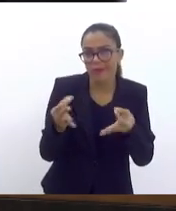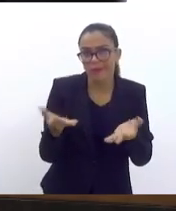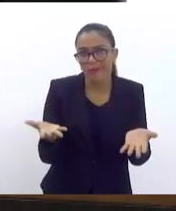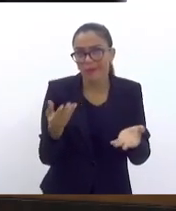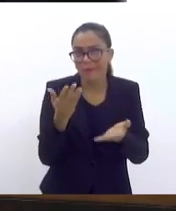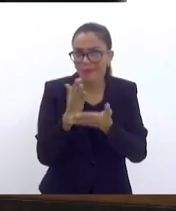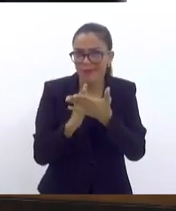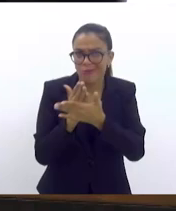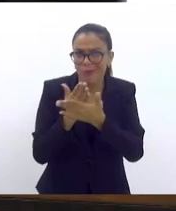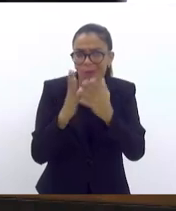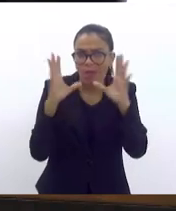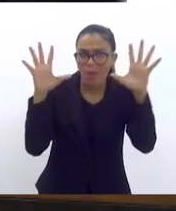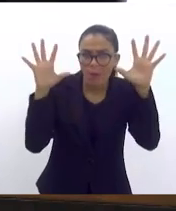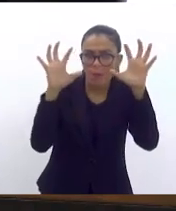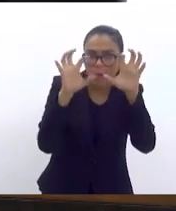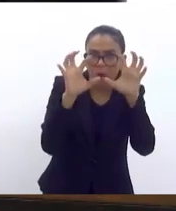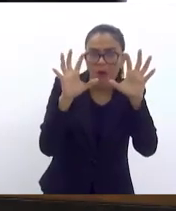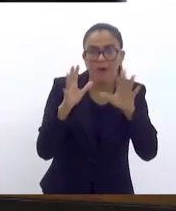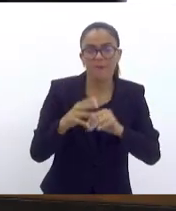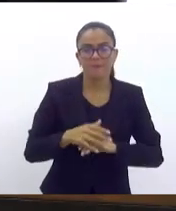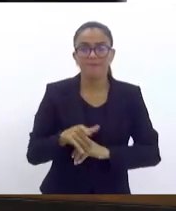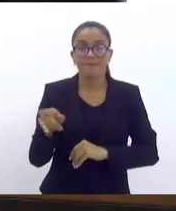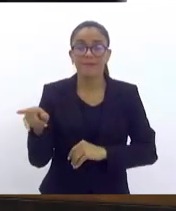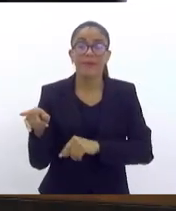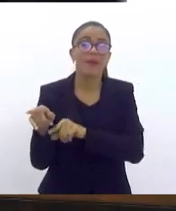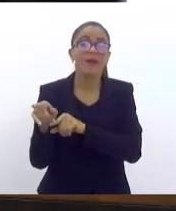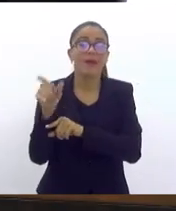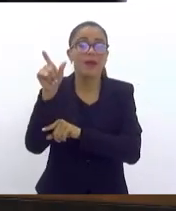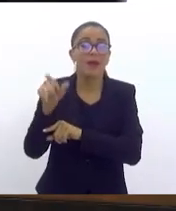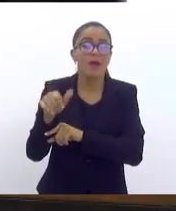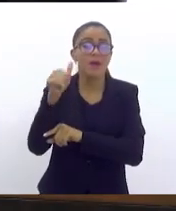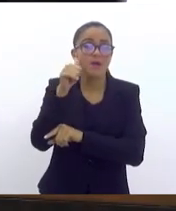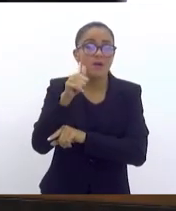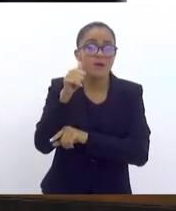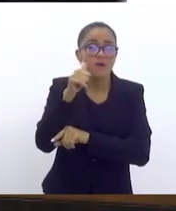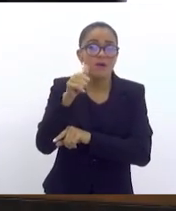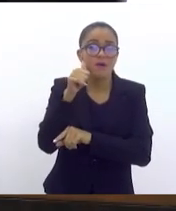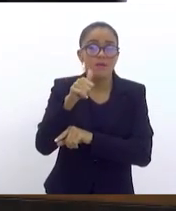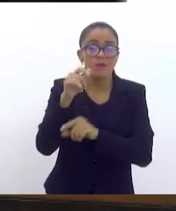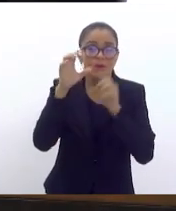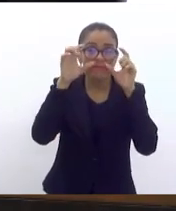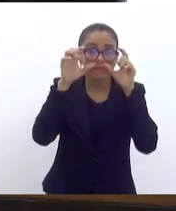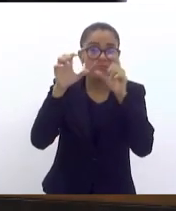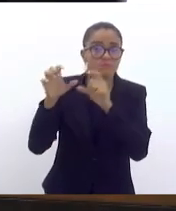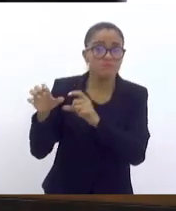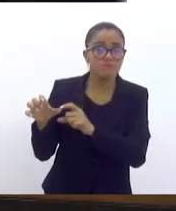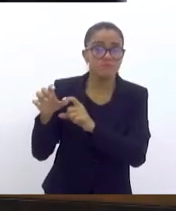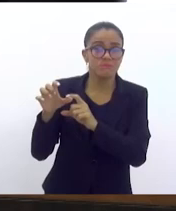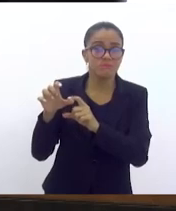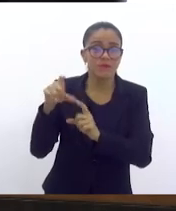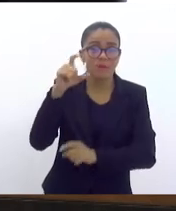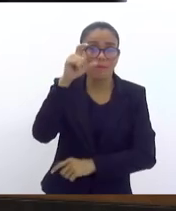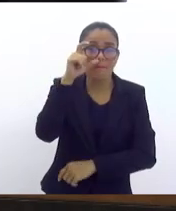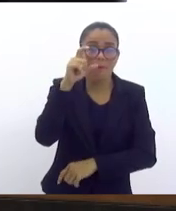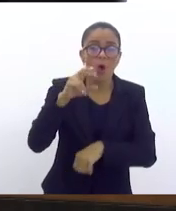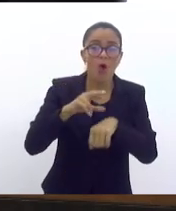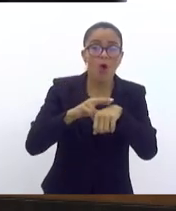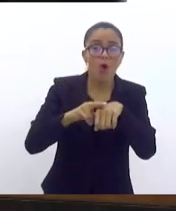deve estar incomodada e ela estava com olho roxo